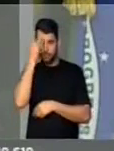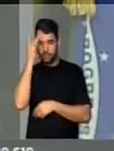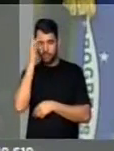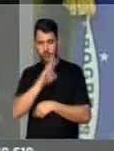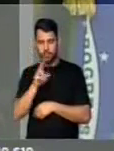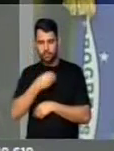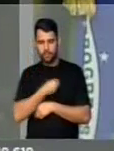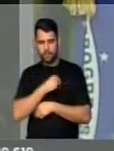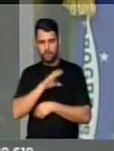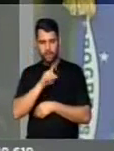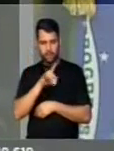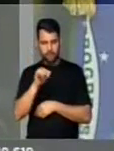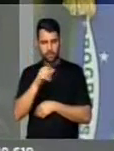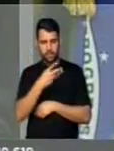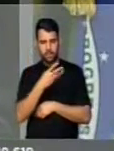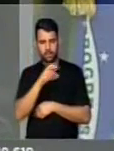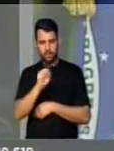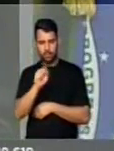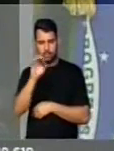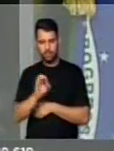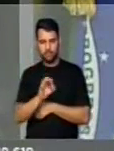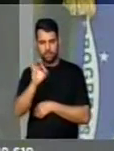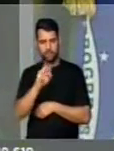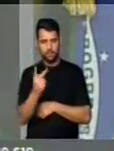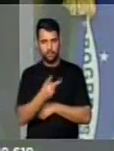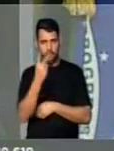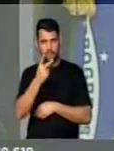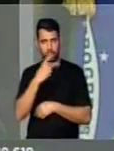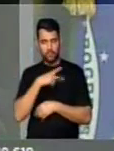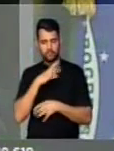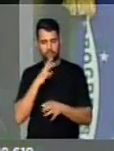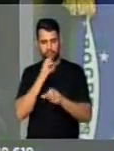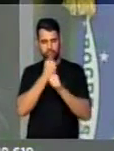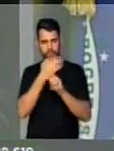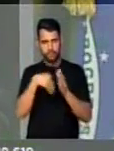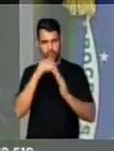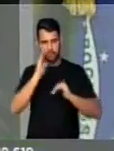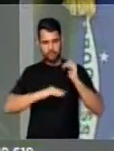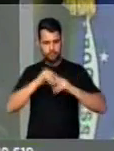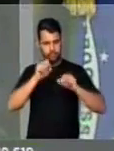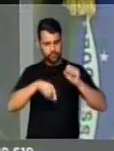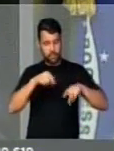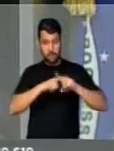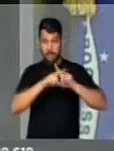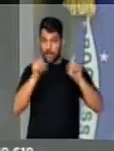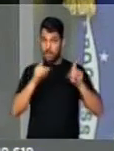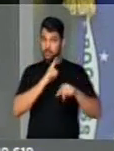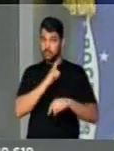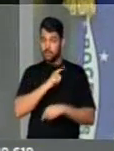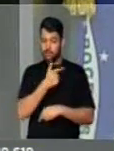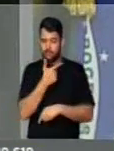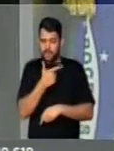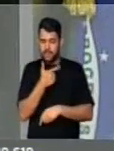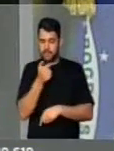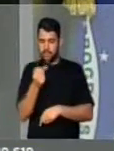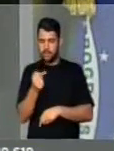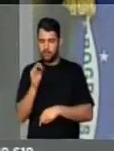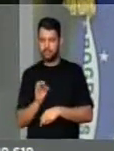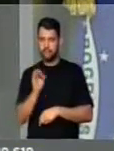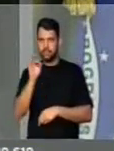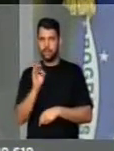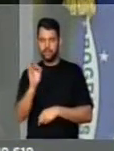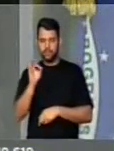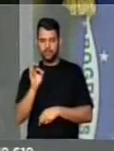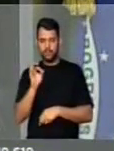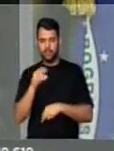ocupado no campo, 38% do valor bruto da produção, mas tem apenas 27%